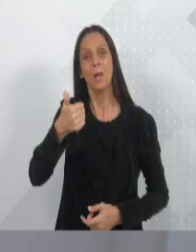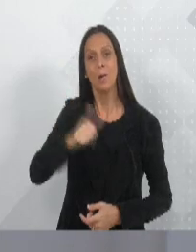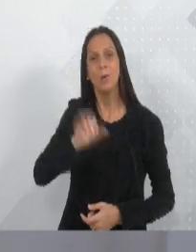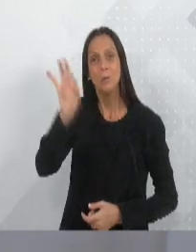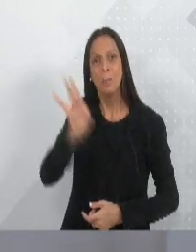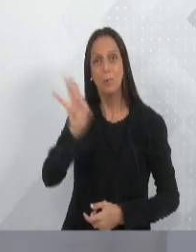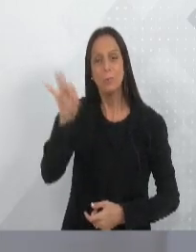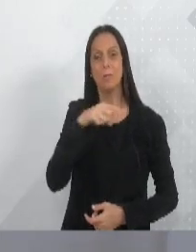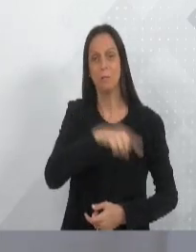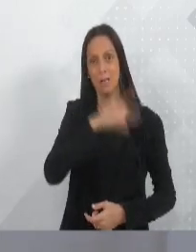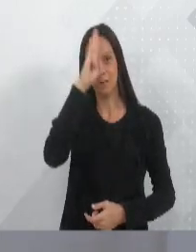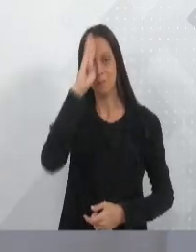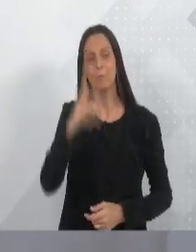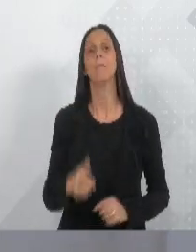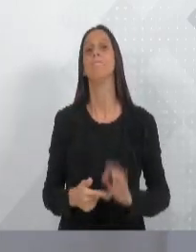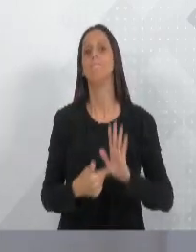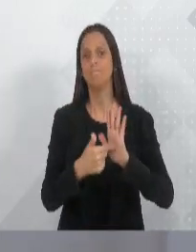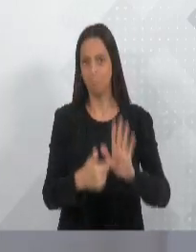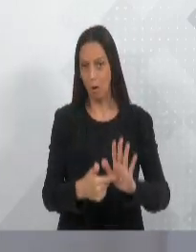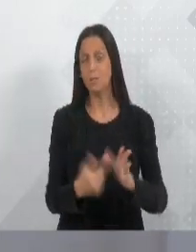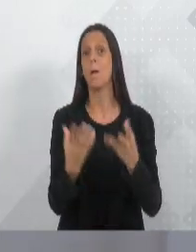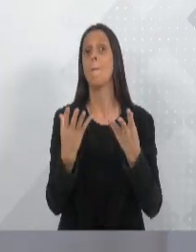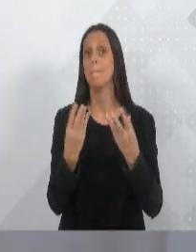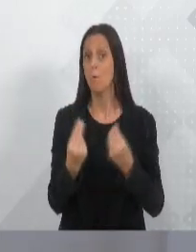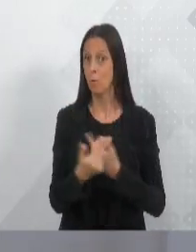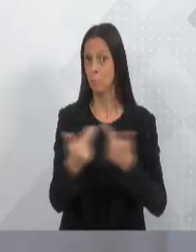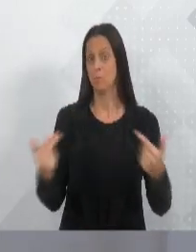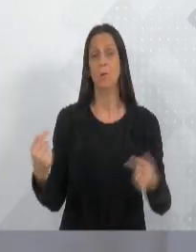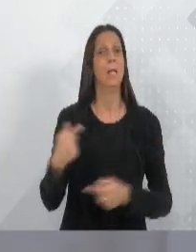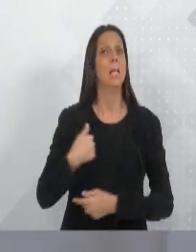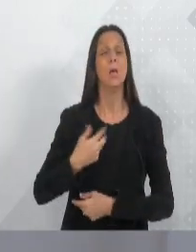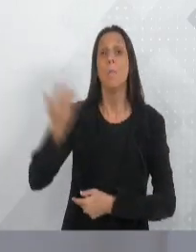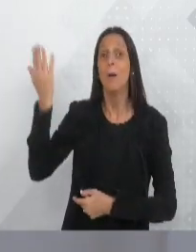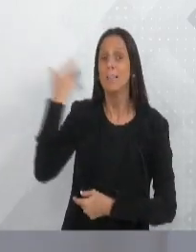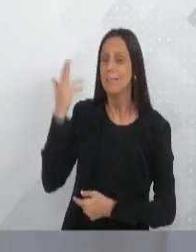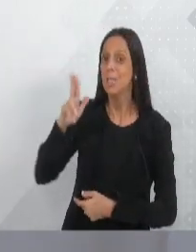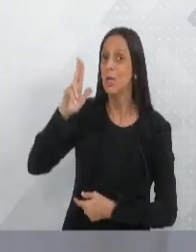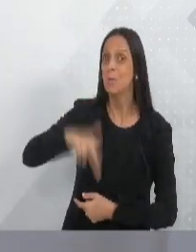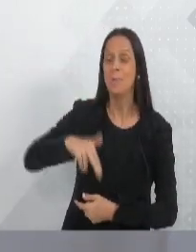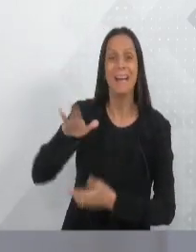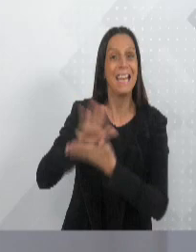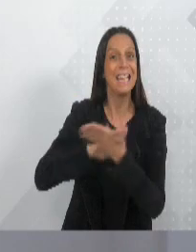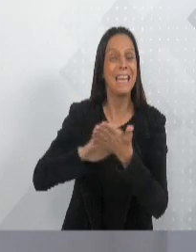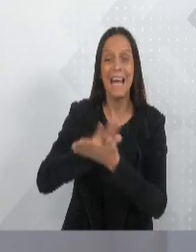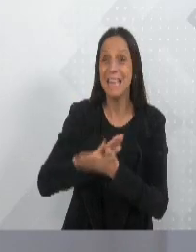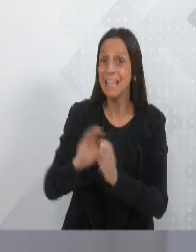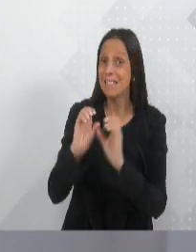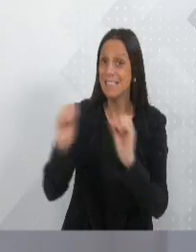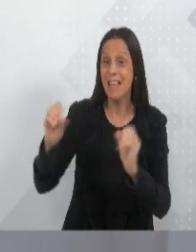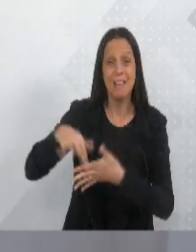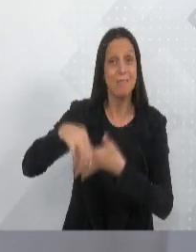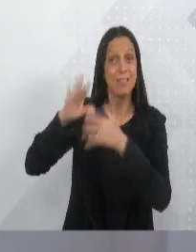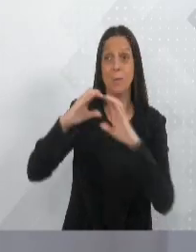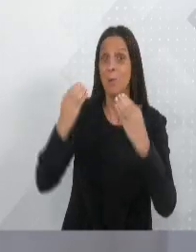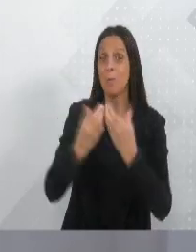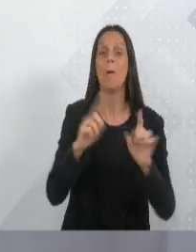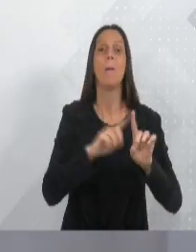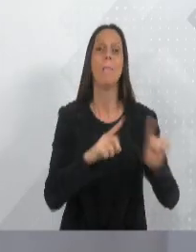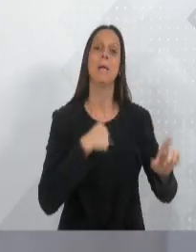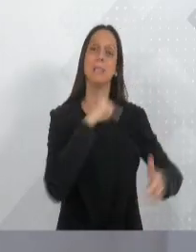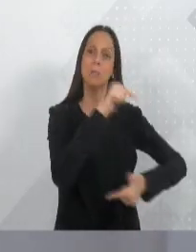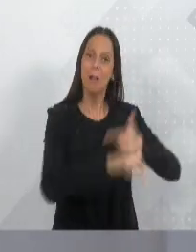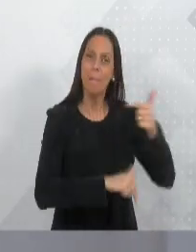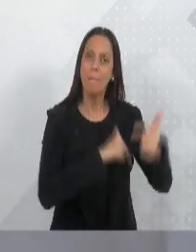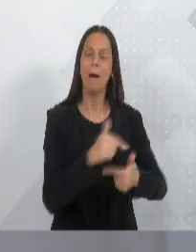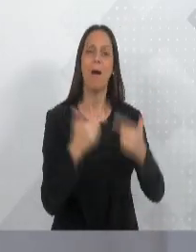válidos representa muita coisa para quem não é líder comunitário para quem representa princípios e valores para quem trabalha